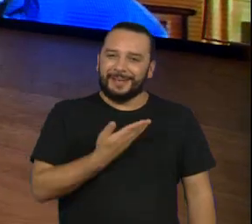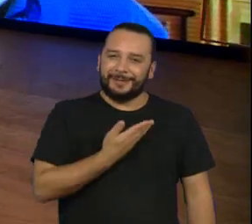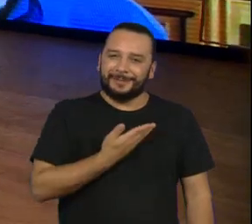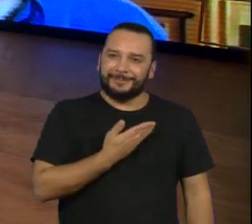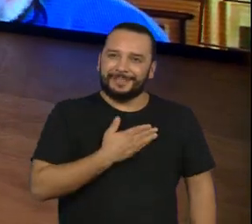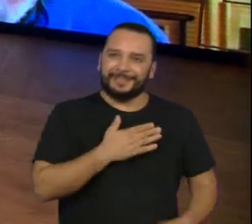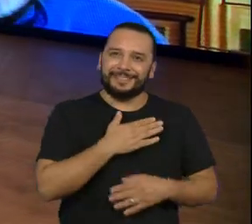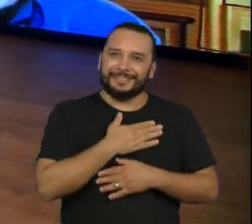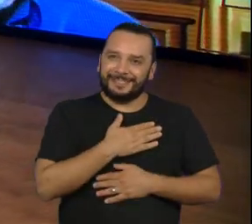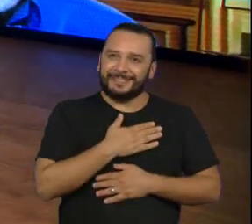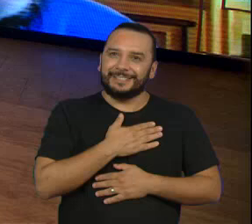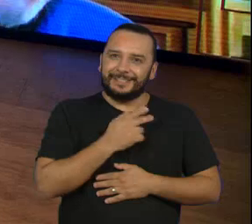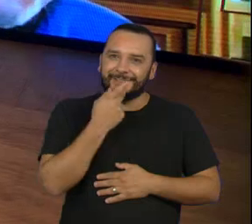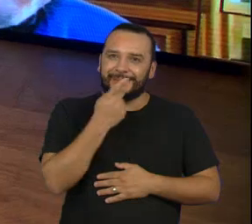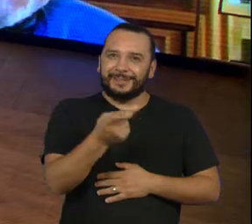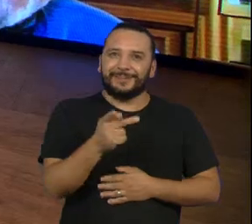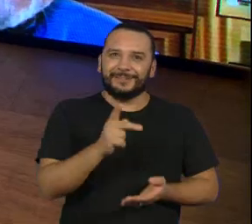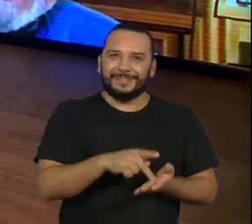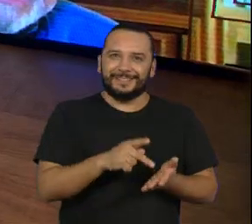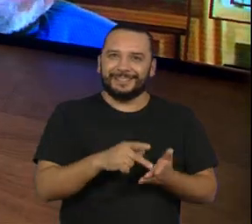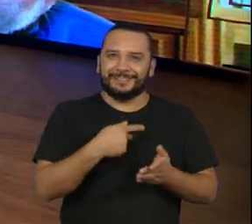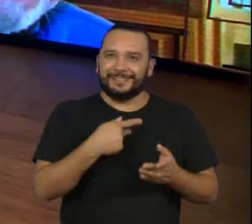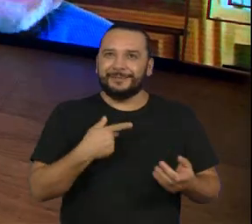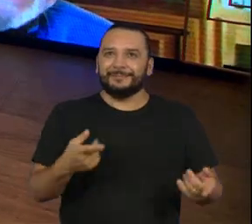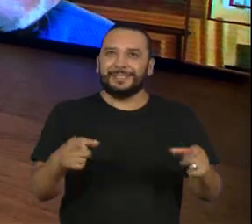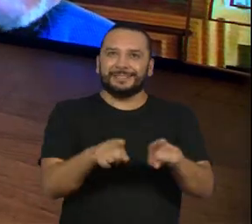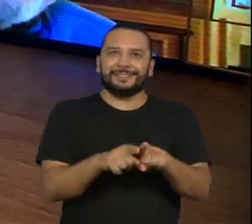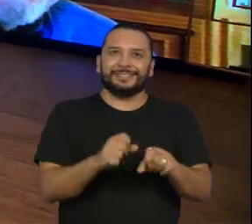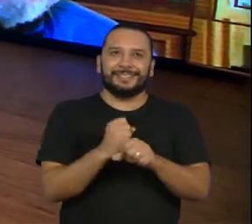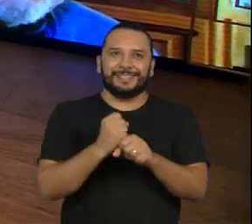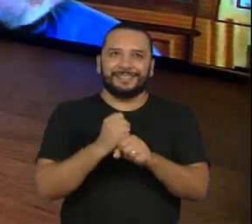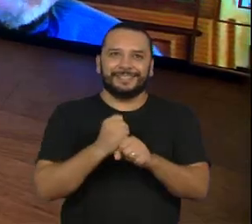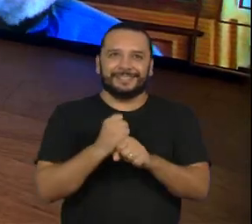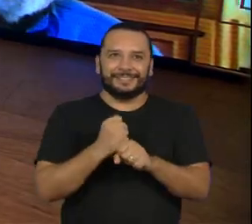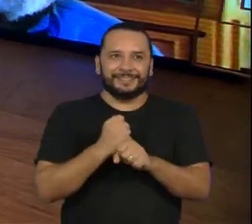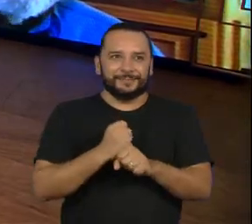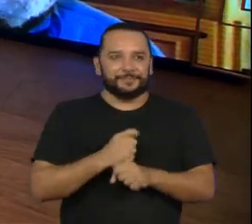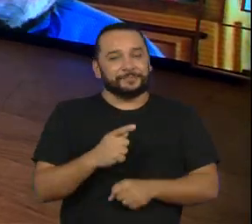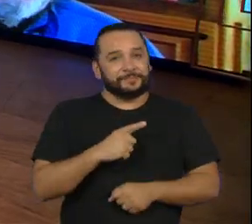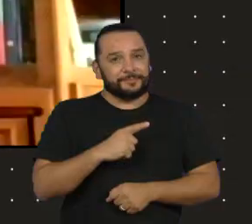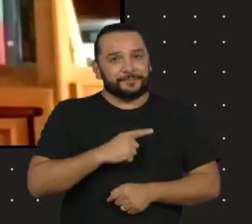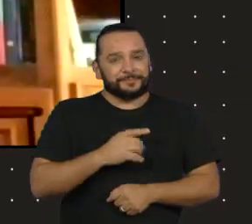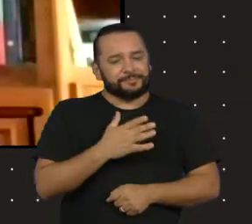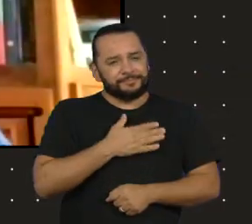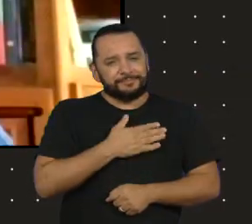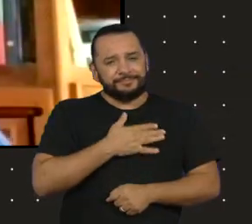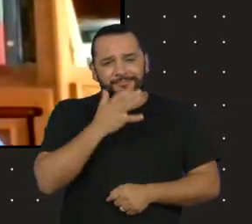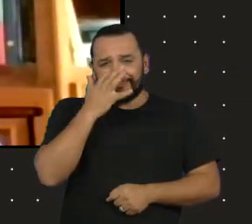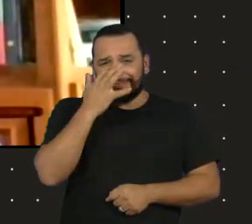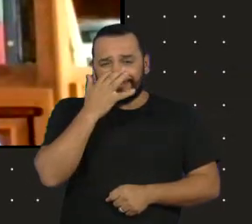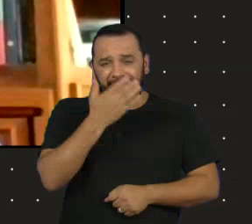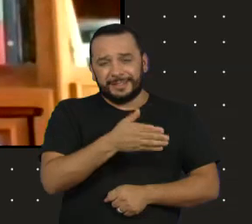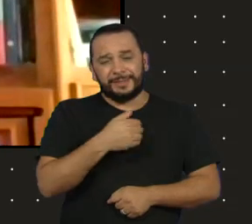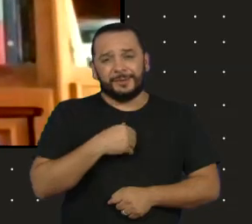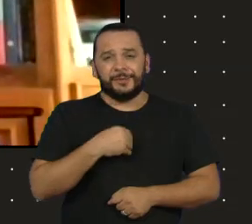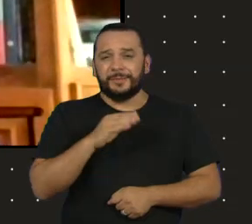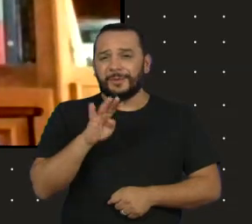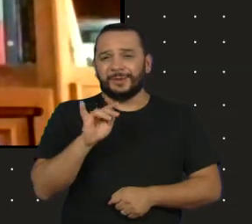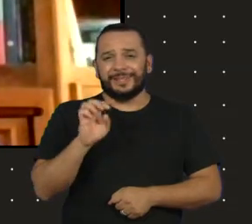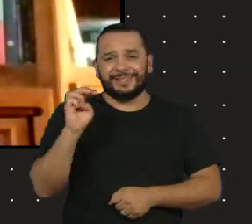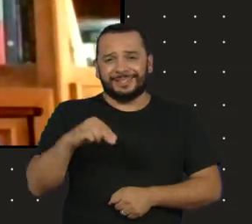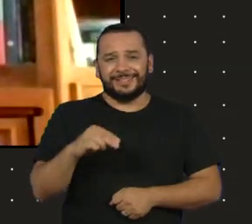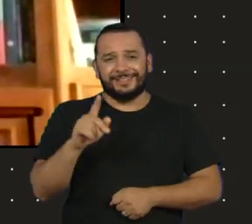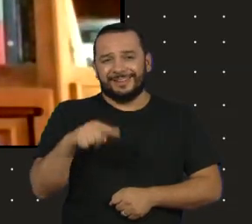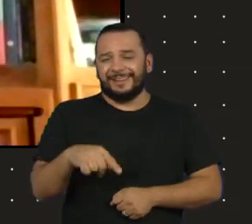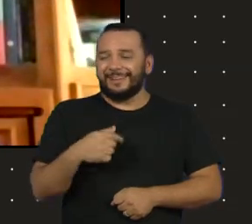E é um querido amigo, e é isso que ele disse. É uma parceria de muitos anos. E a minha admiração pelo